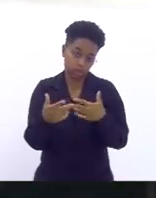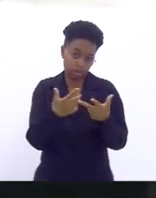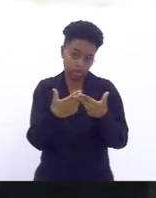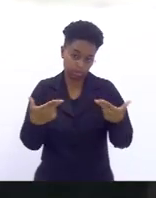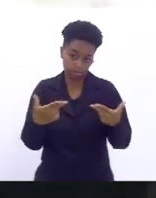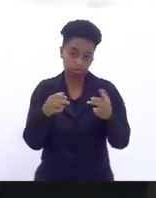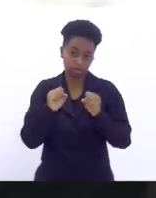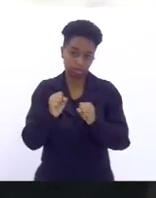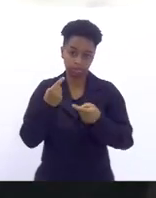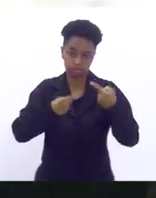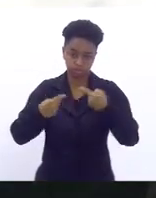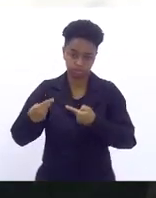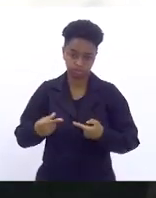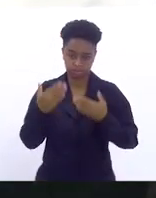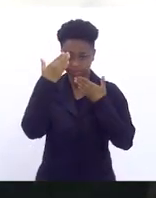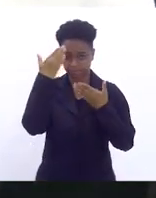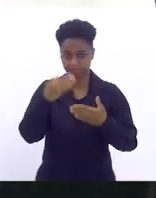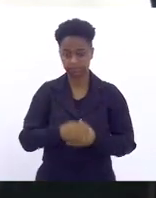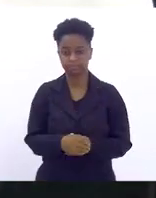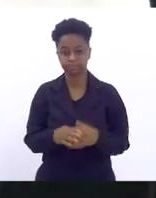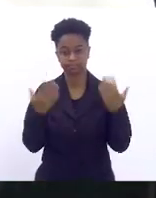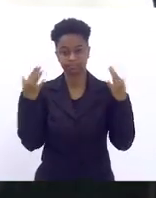Obrigado agradecer